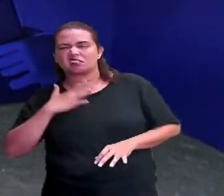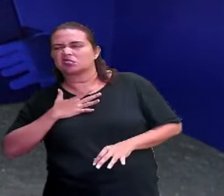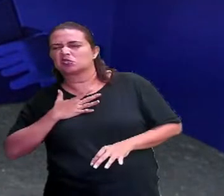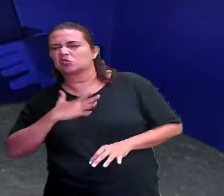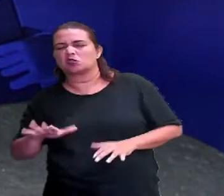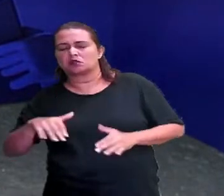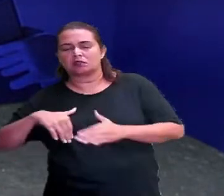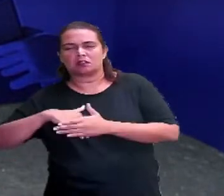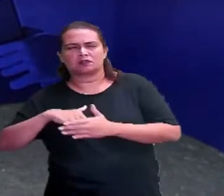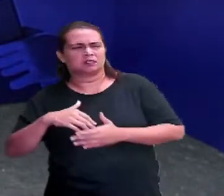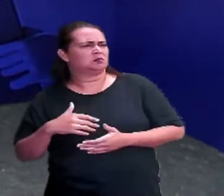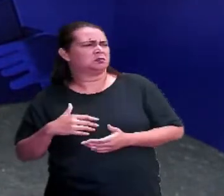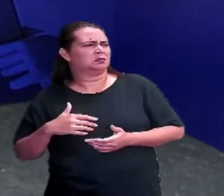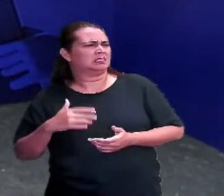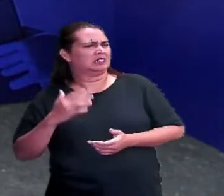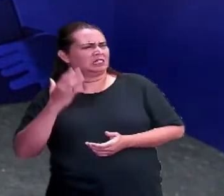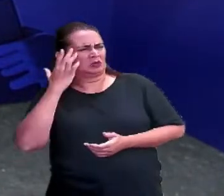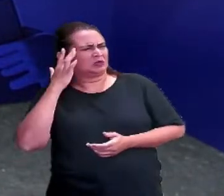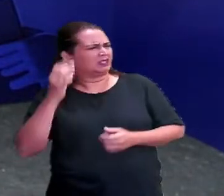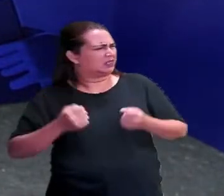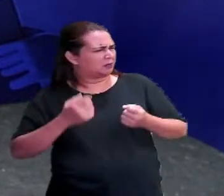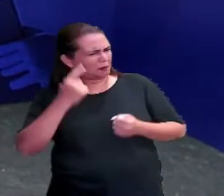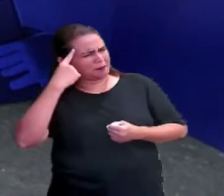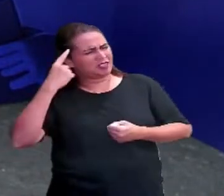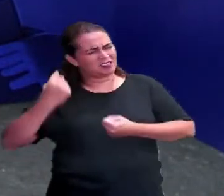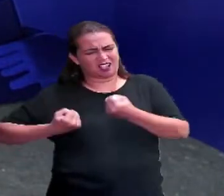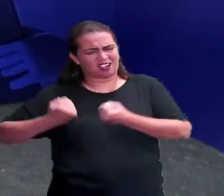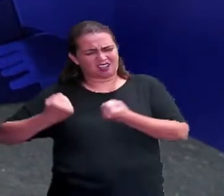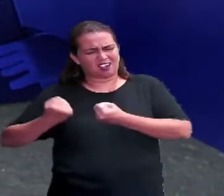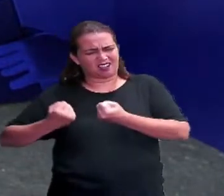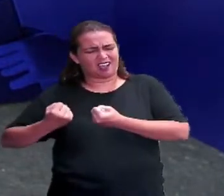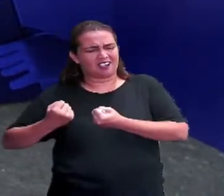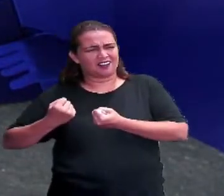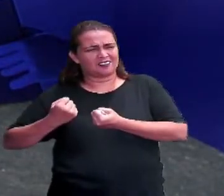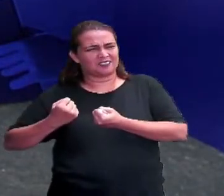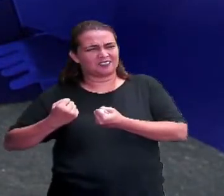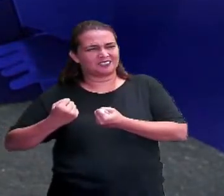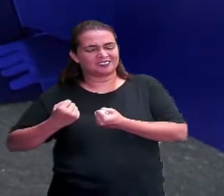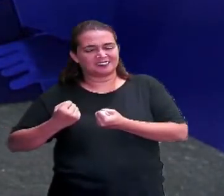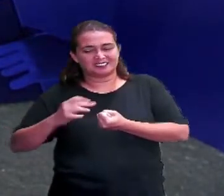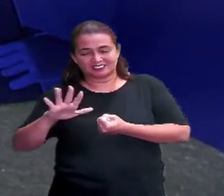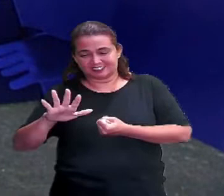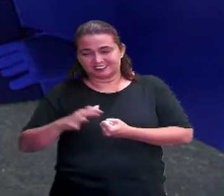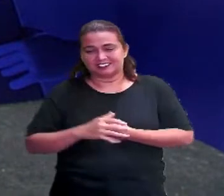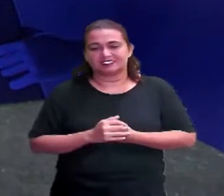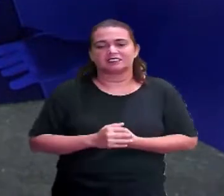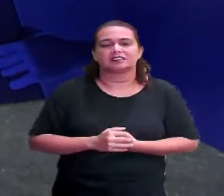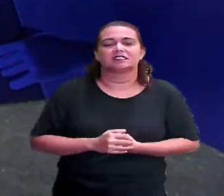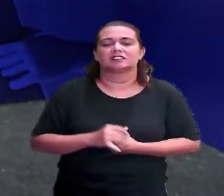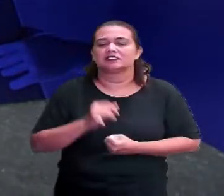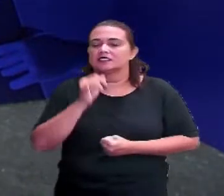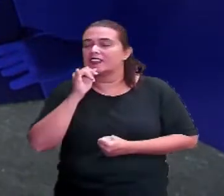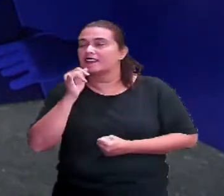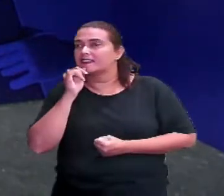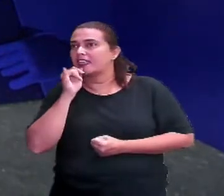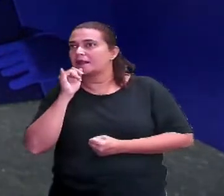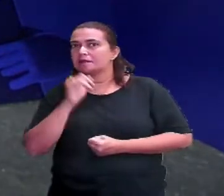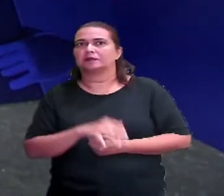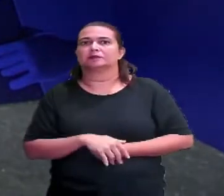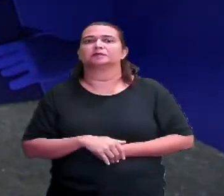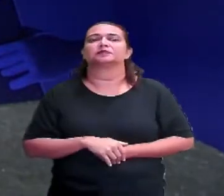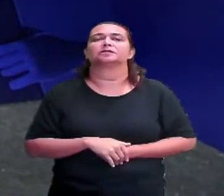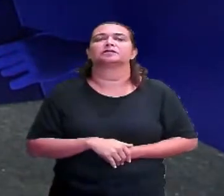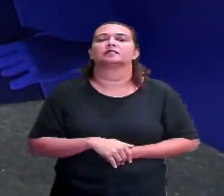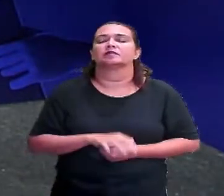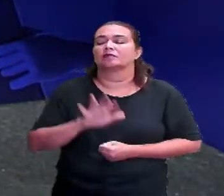não acompanha futebol, não é? Mas que será entendido de modo distinto por crianças, por exemplo. Se você fala para uma criança,